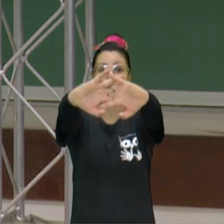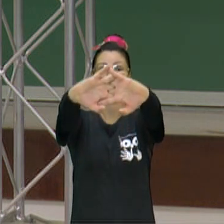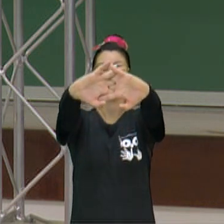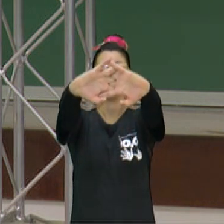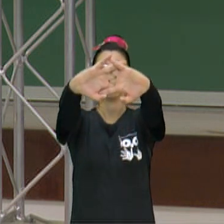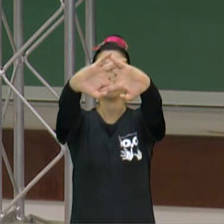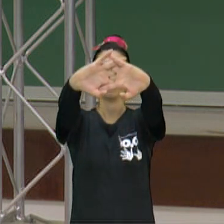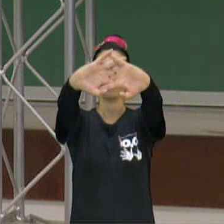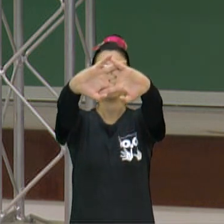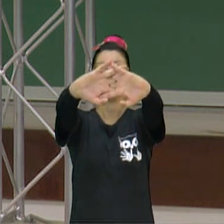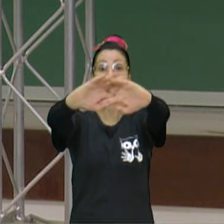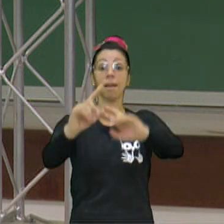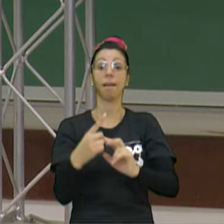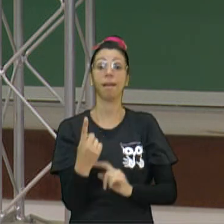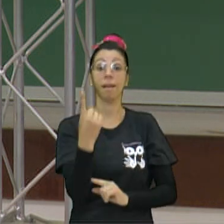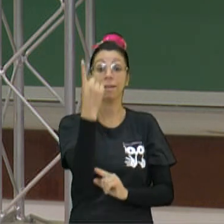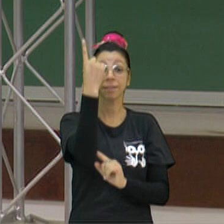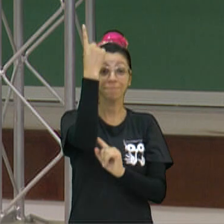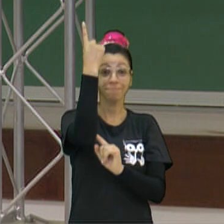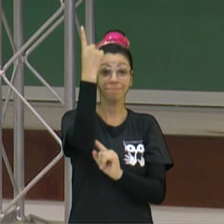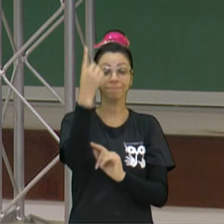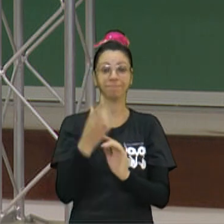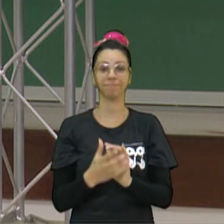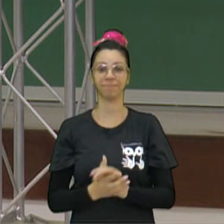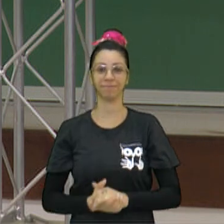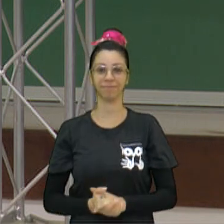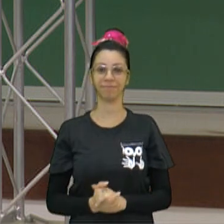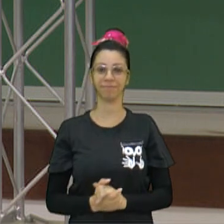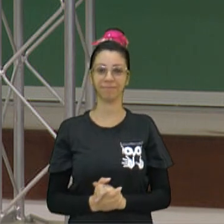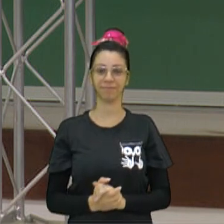Vai subindo, até onde eu conseguir lá, hein?